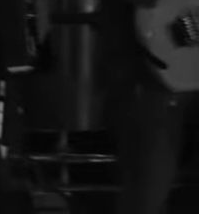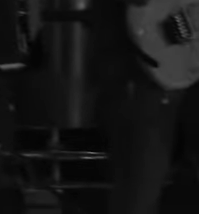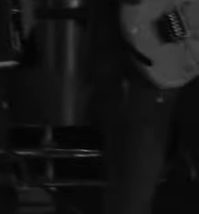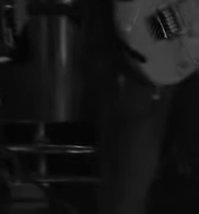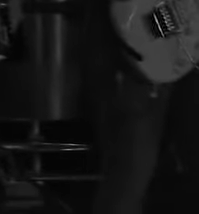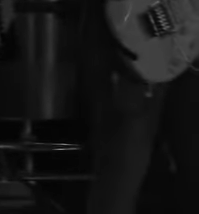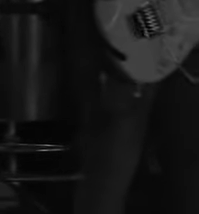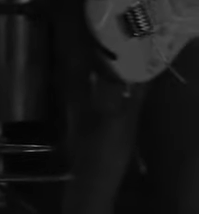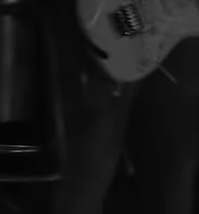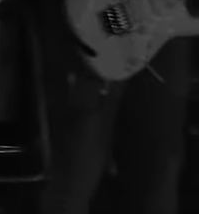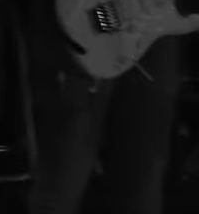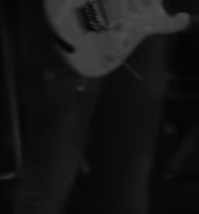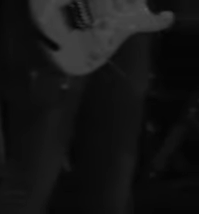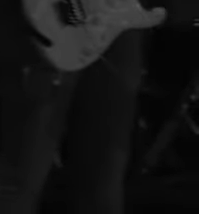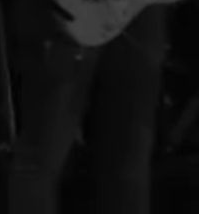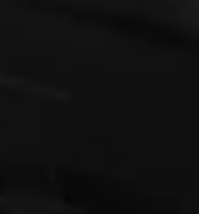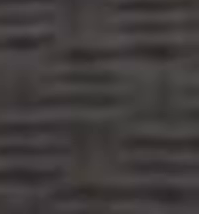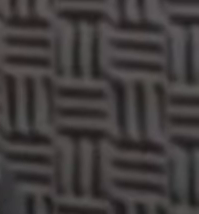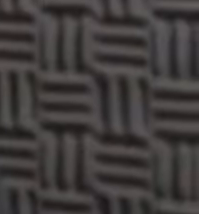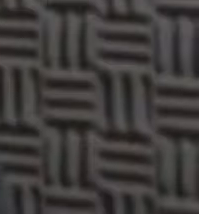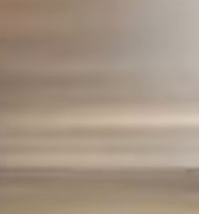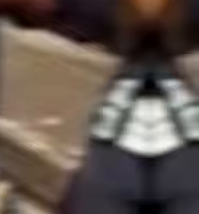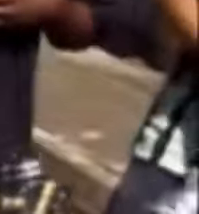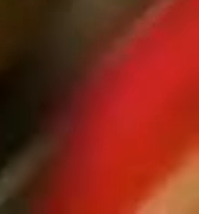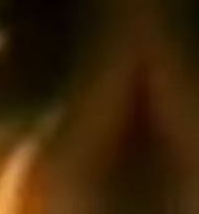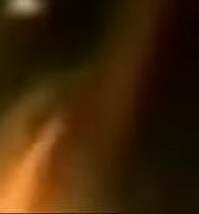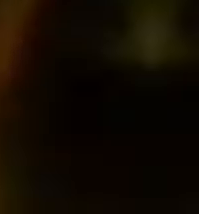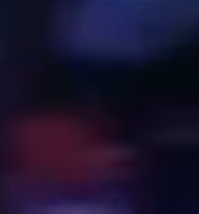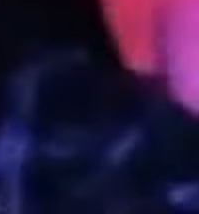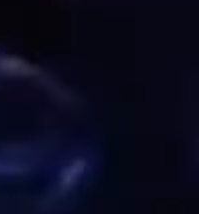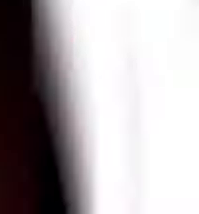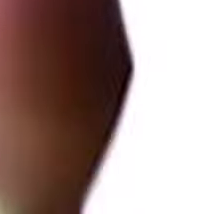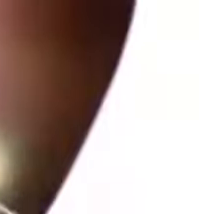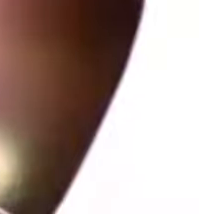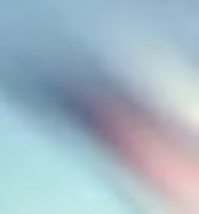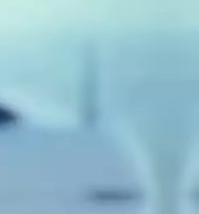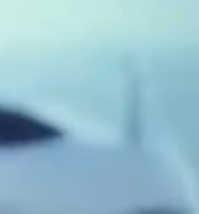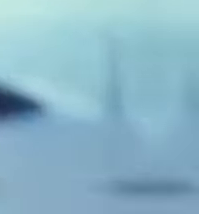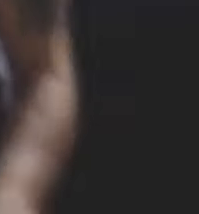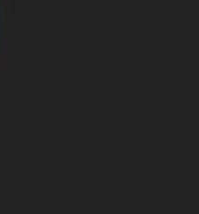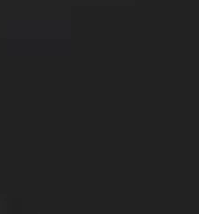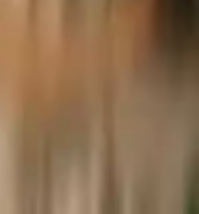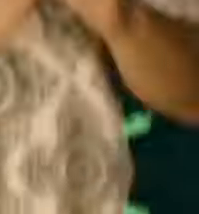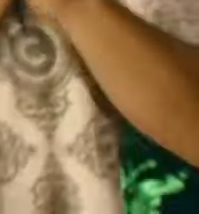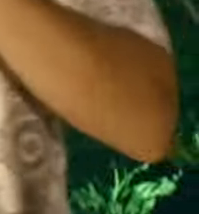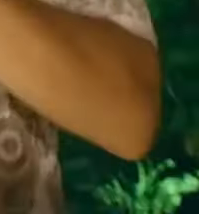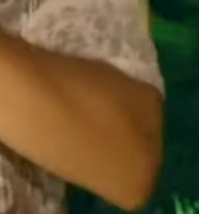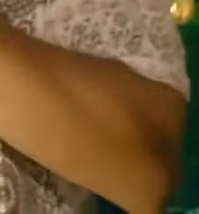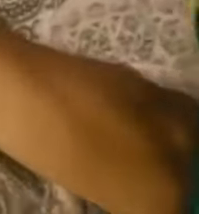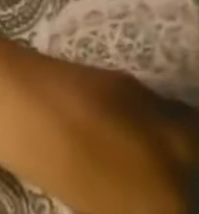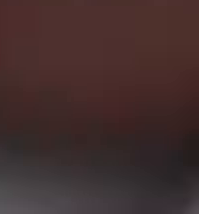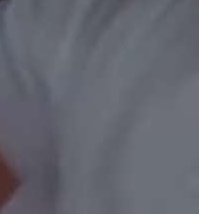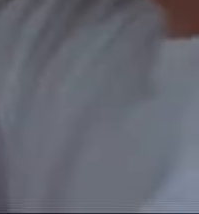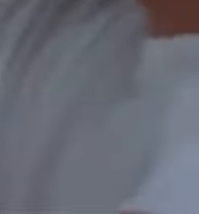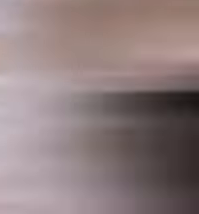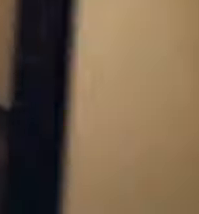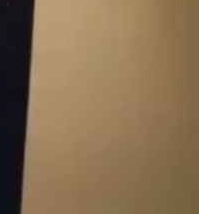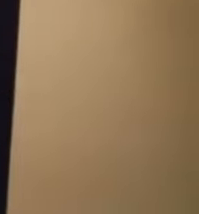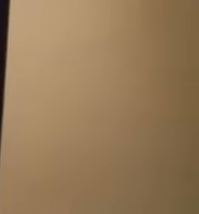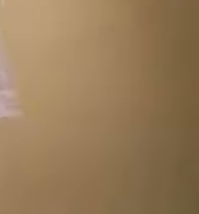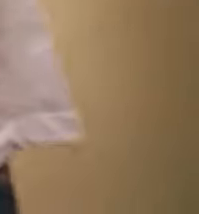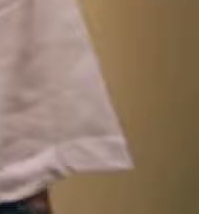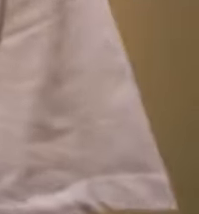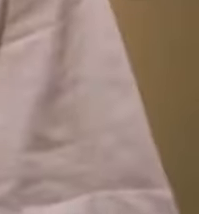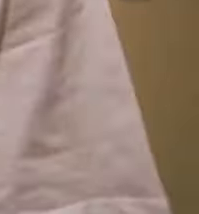Pra vocês, tribo da periferia! Porque quando é pra acontecer, quando Deus coloca a mão, não tem